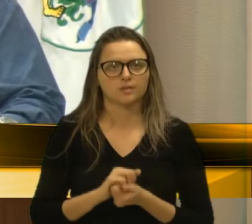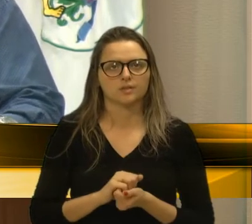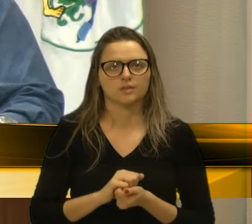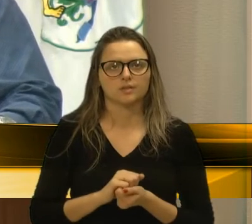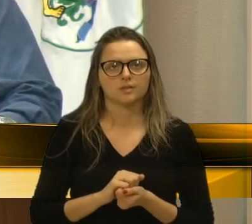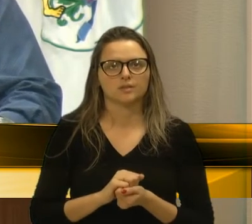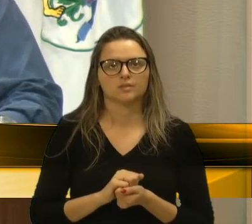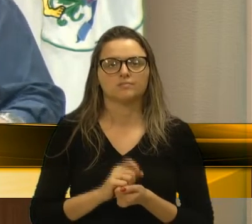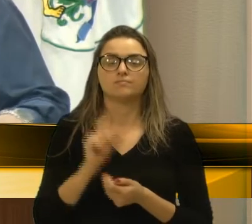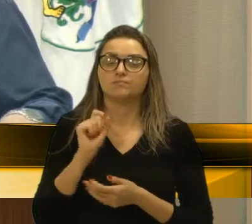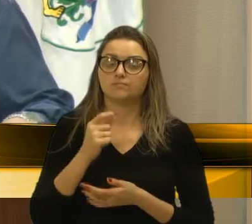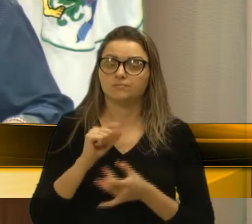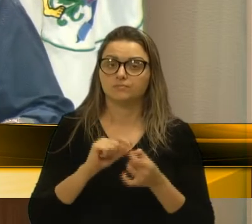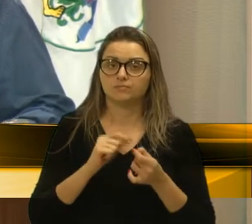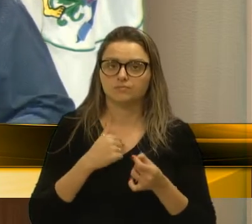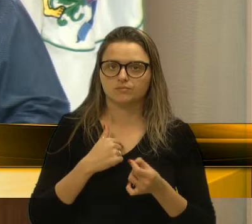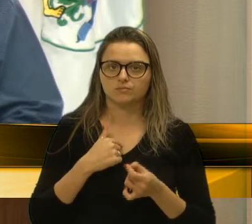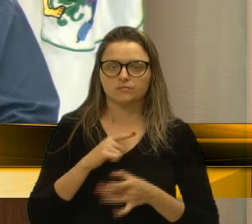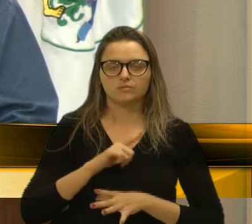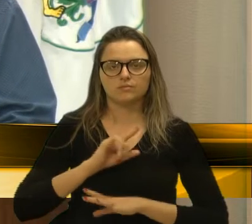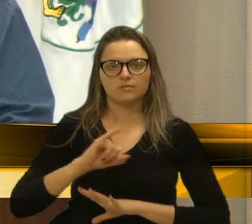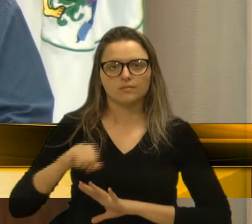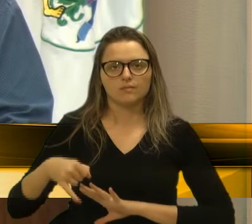me oportuniza